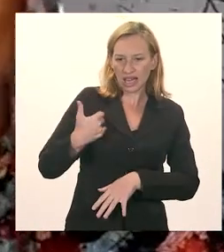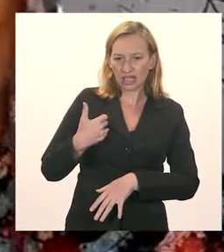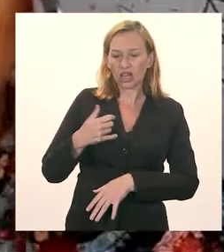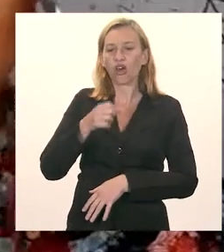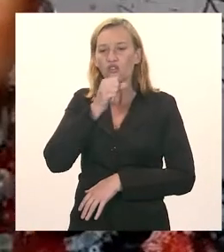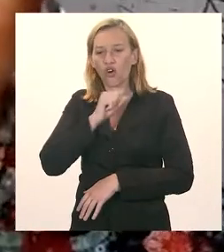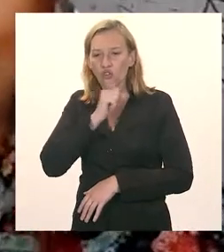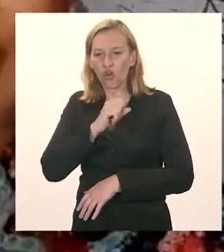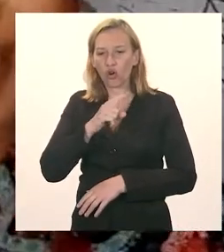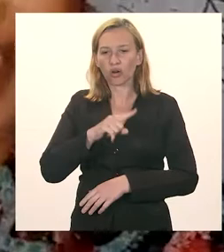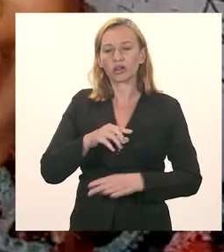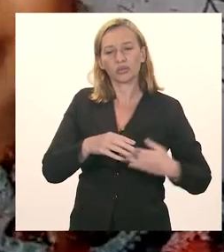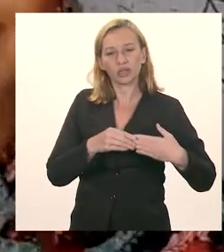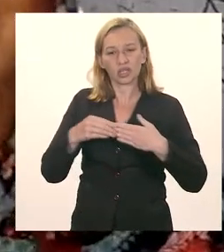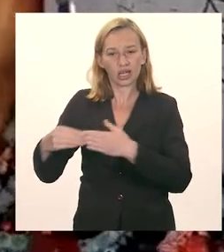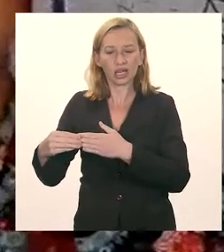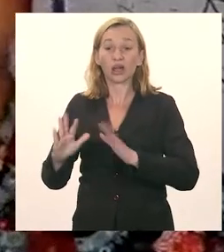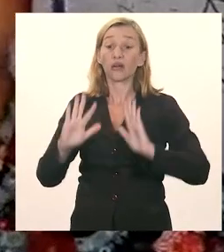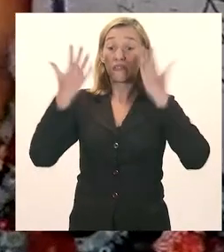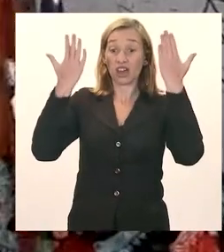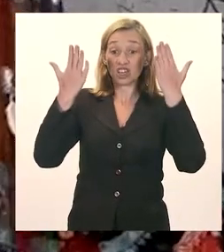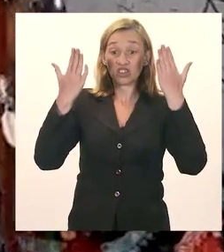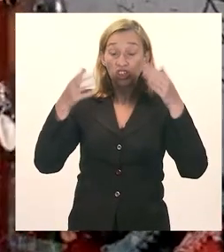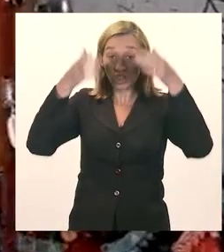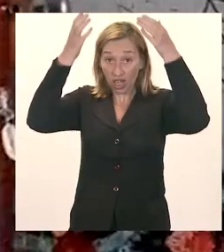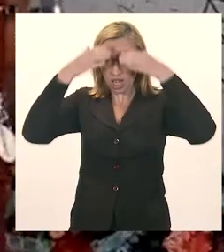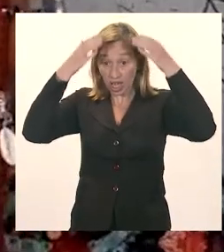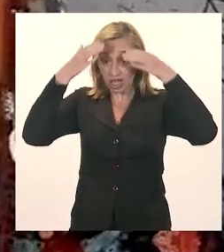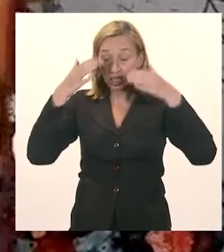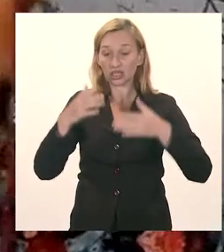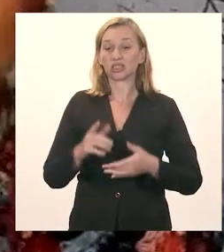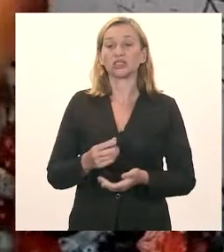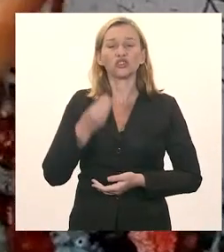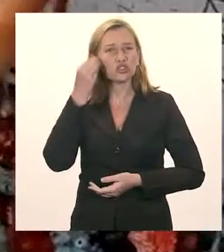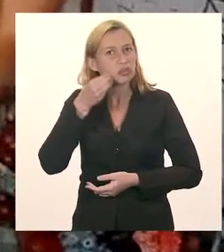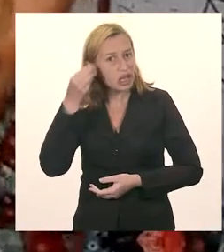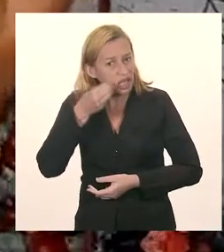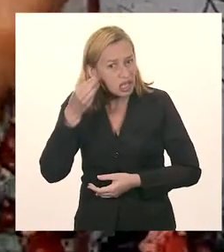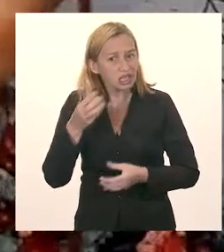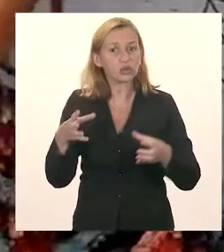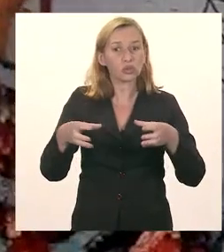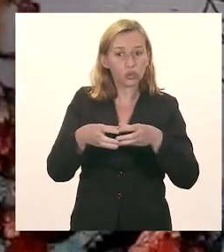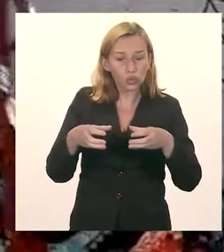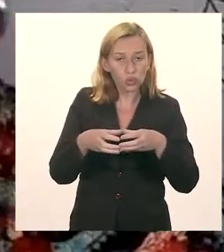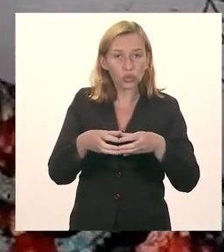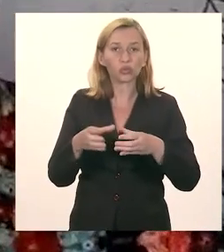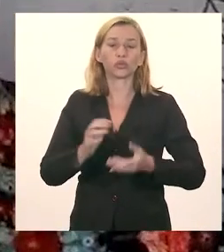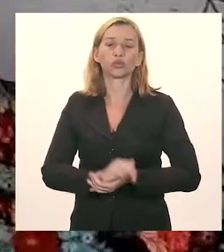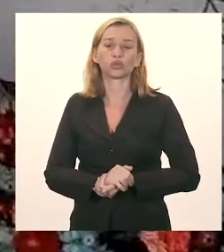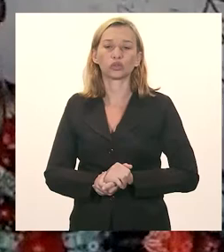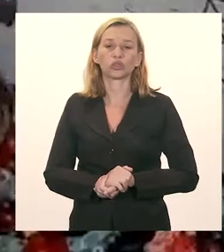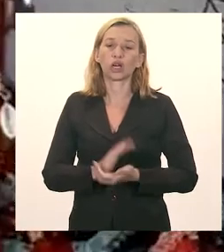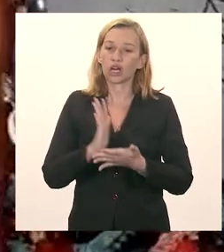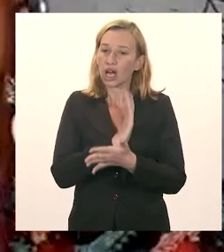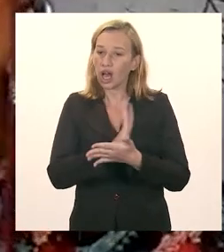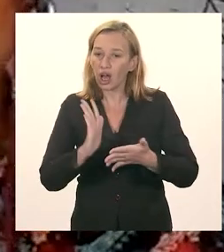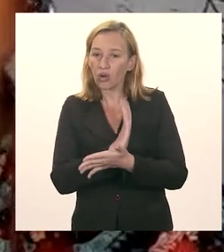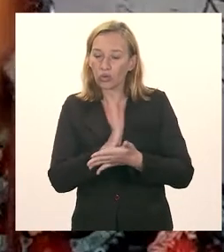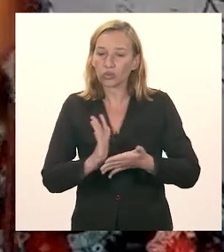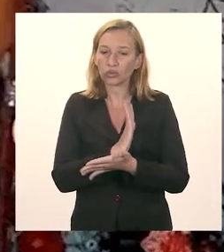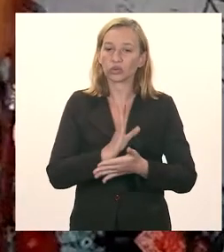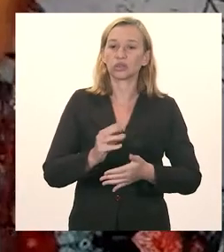para os encontros culturais, para a festa de reis, e foi aí que eu tive algumas vivências, né, com esses grupos, com